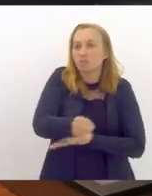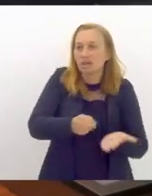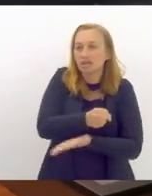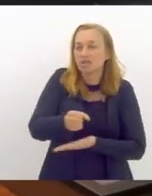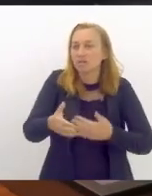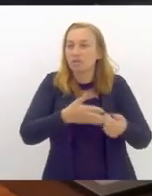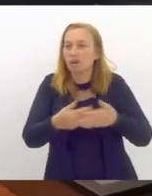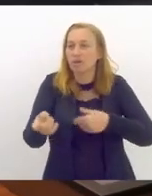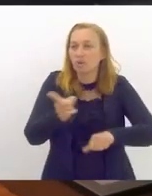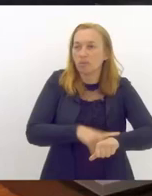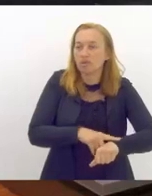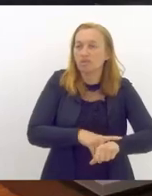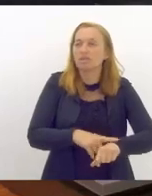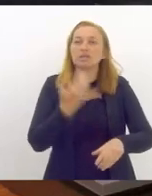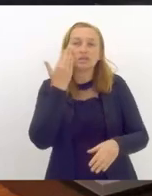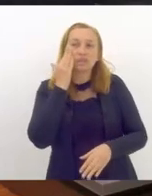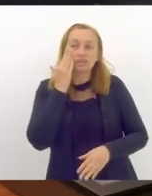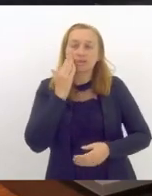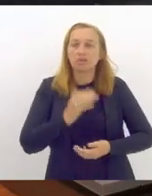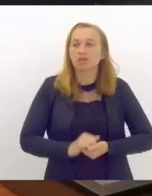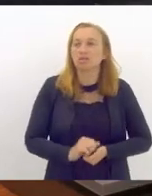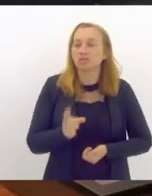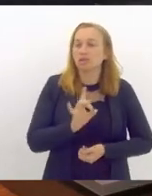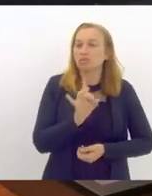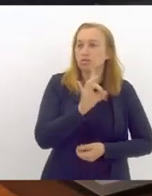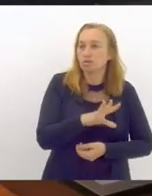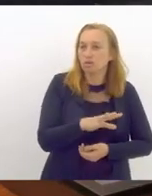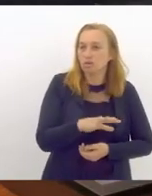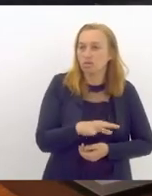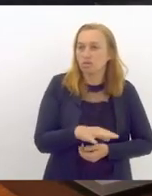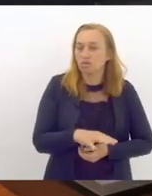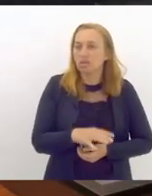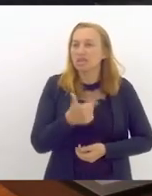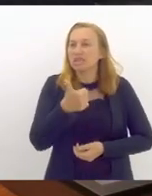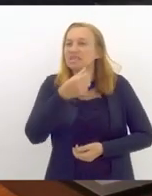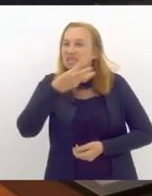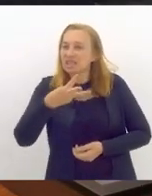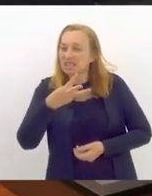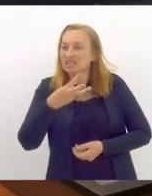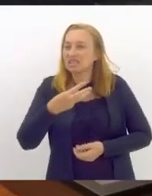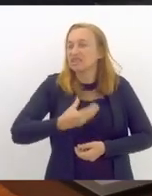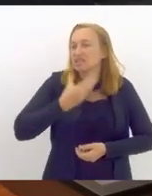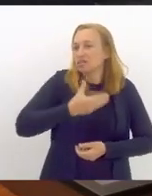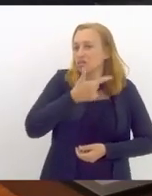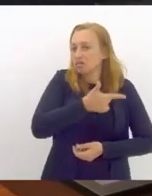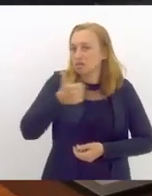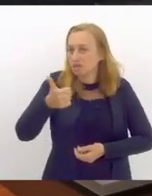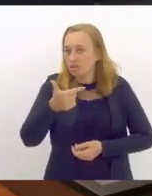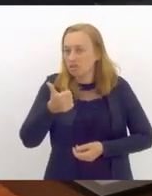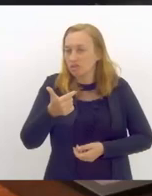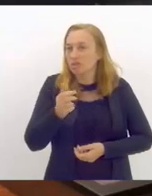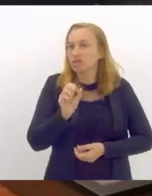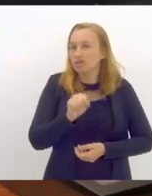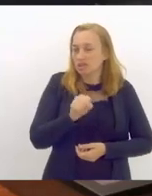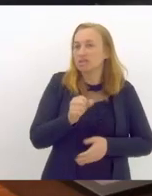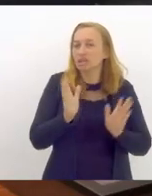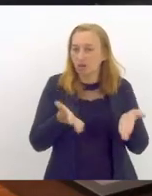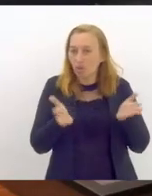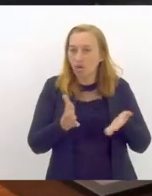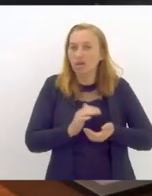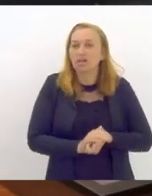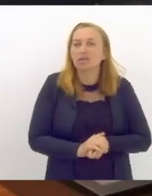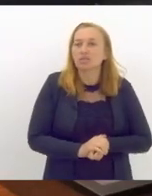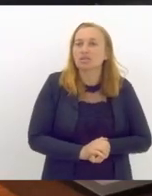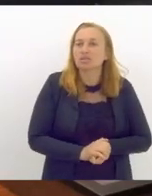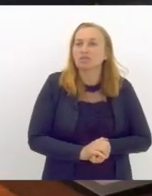a qualquer momento e é um entendimento de 2022 14 de Dezembro que é de agora e